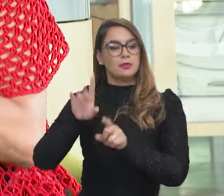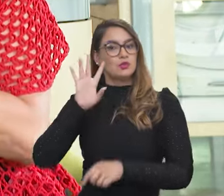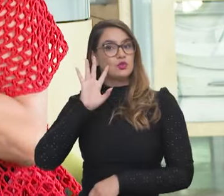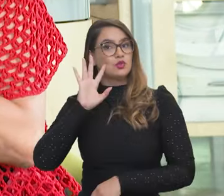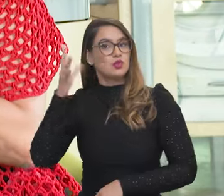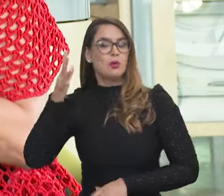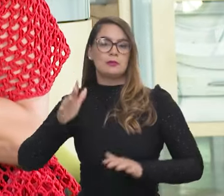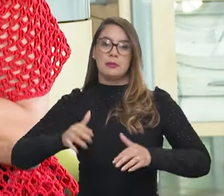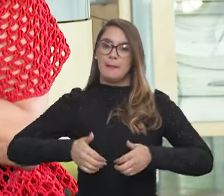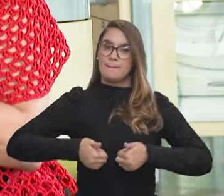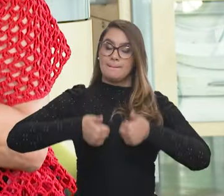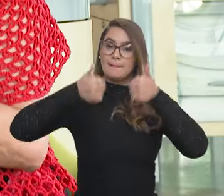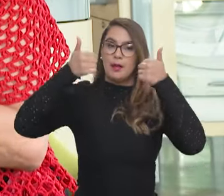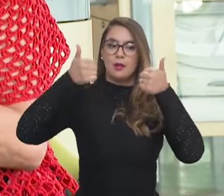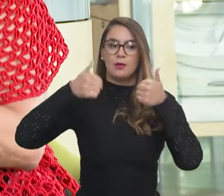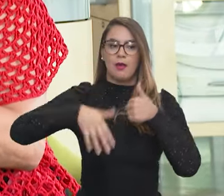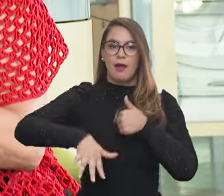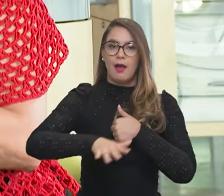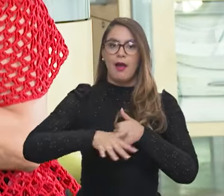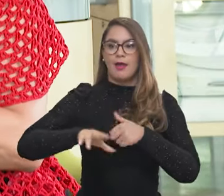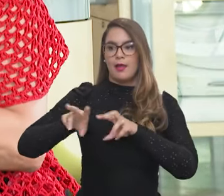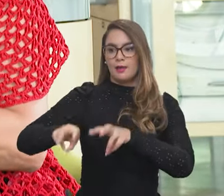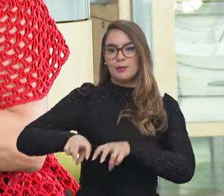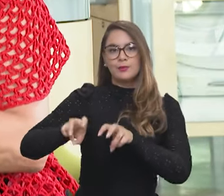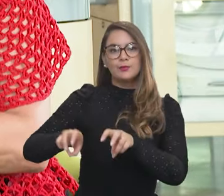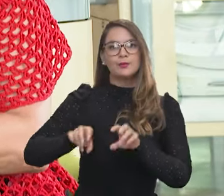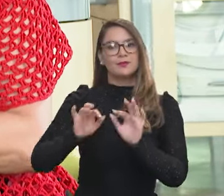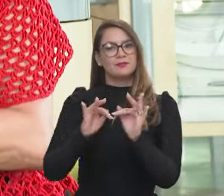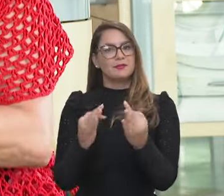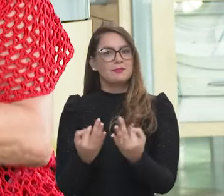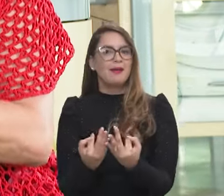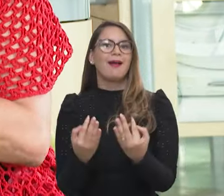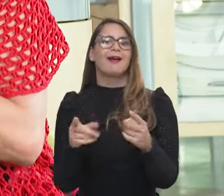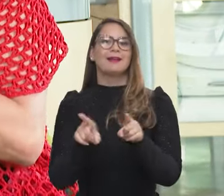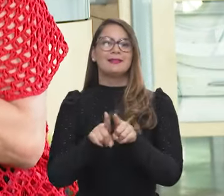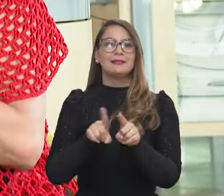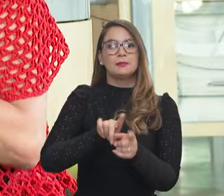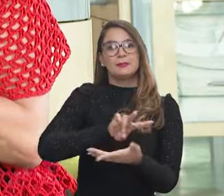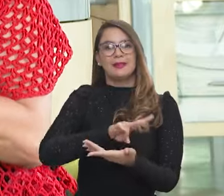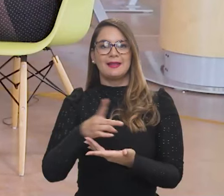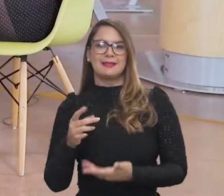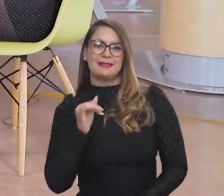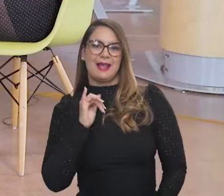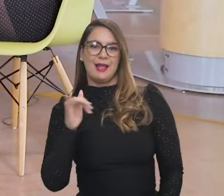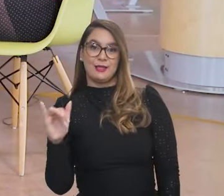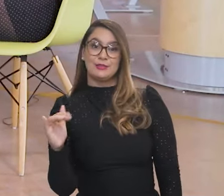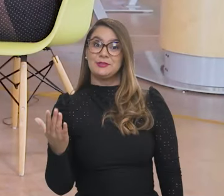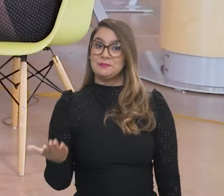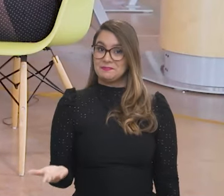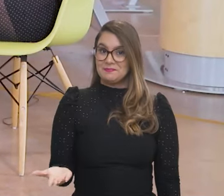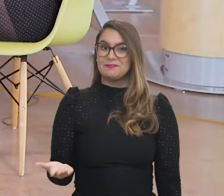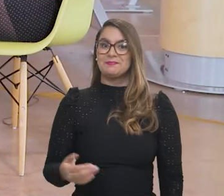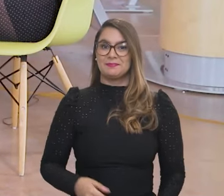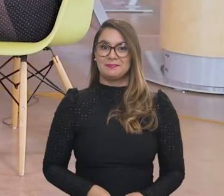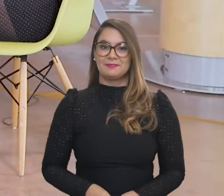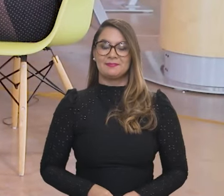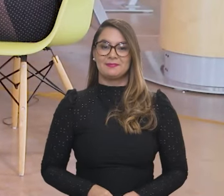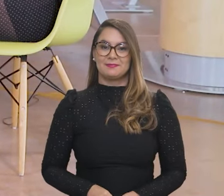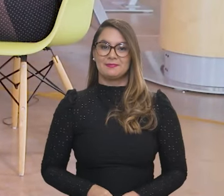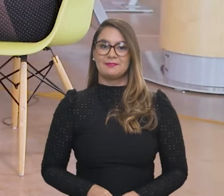soluções para melhorar a produtividade na agricultura familiar, que dialogam com a transição energética. Ou seja,